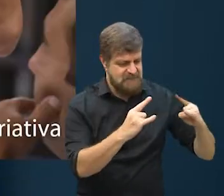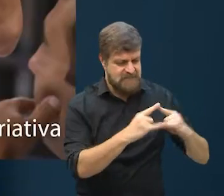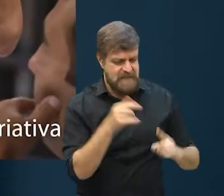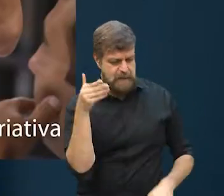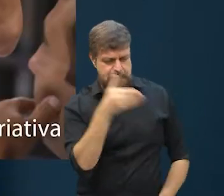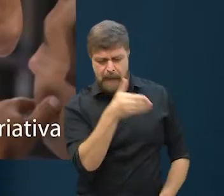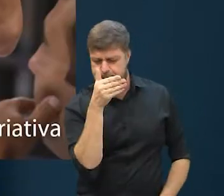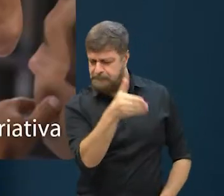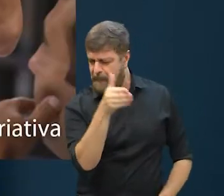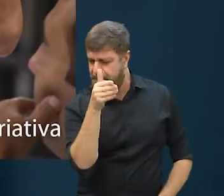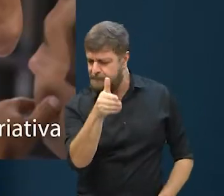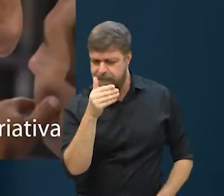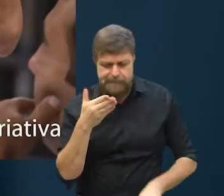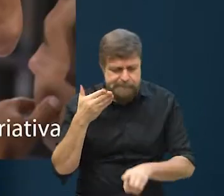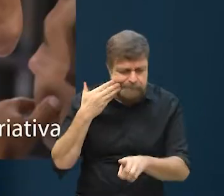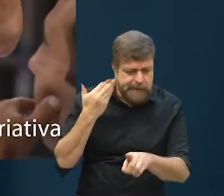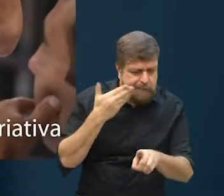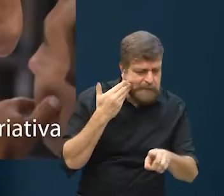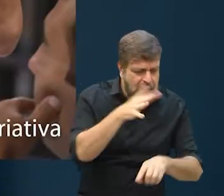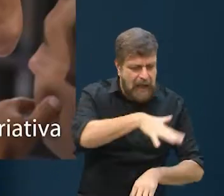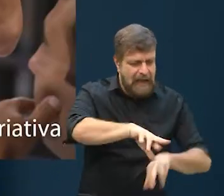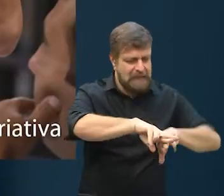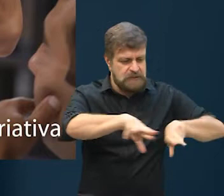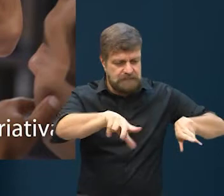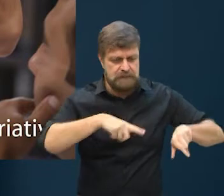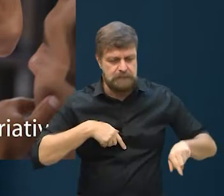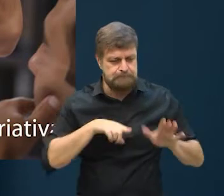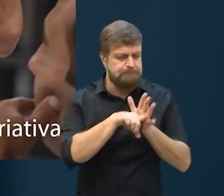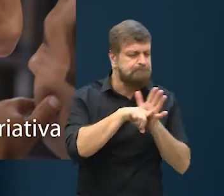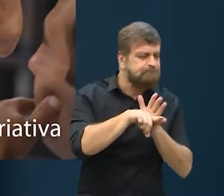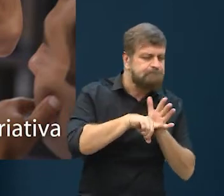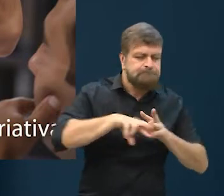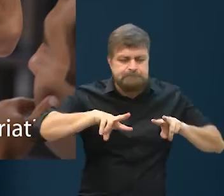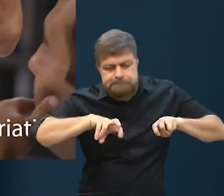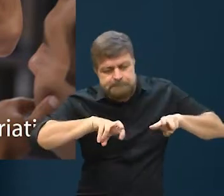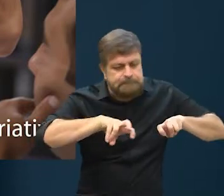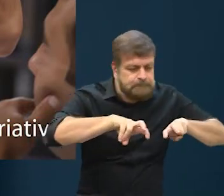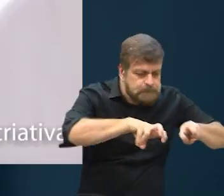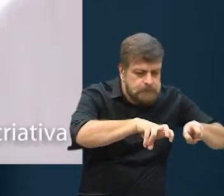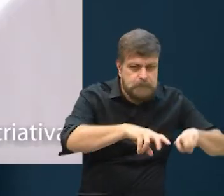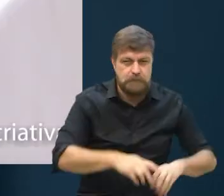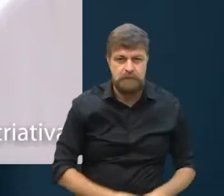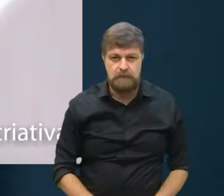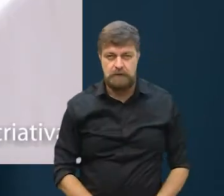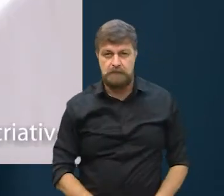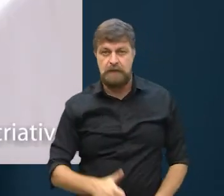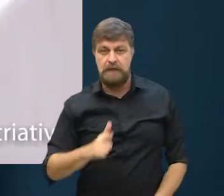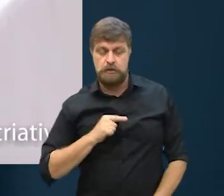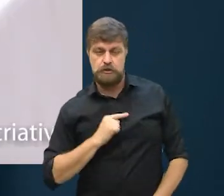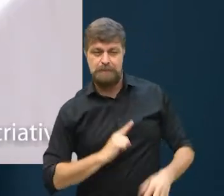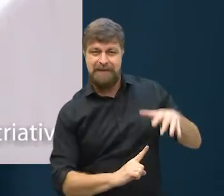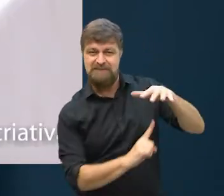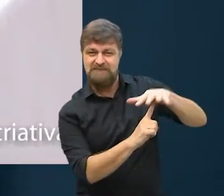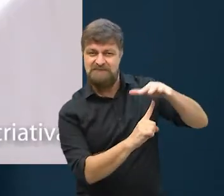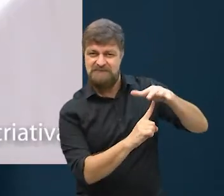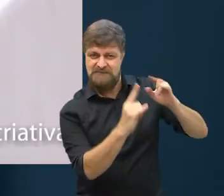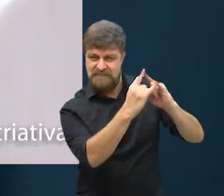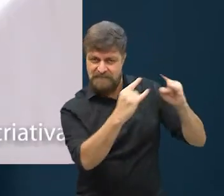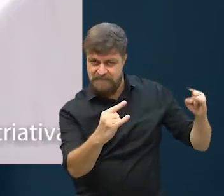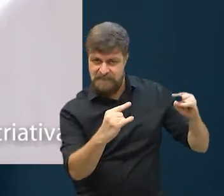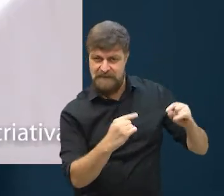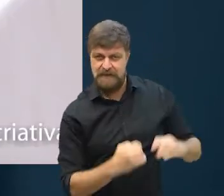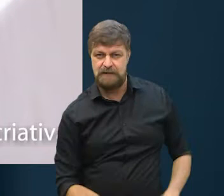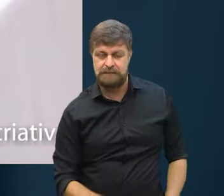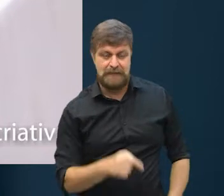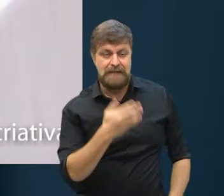né, mesmo de outras áreas, né? Eu sempre gostei de fuçar, né? E estava tendo uma feira